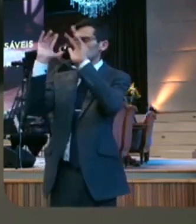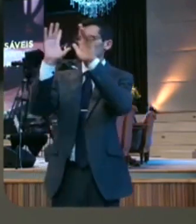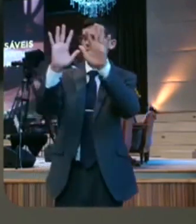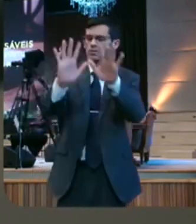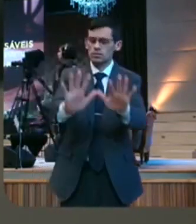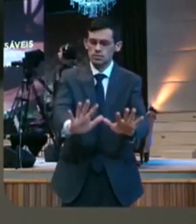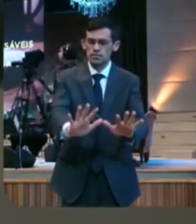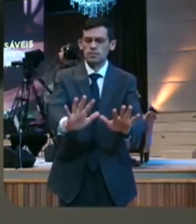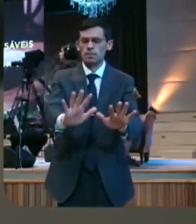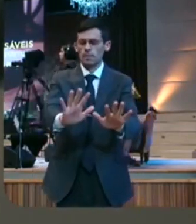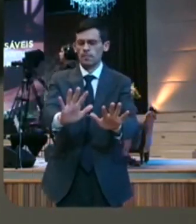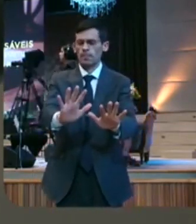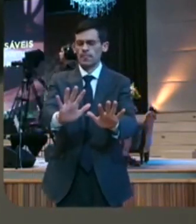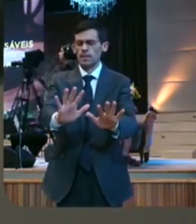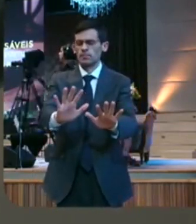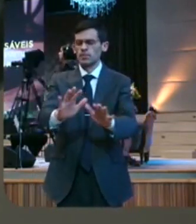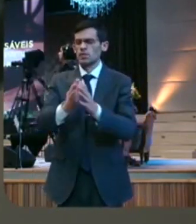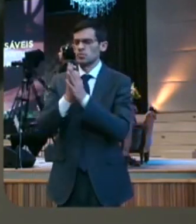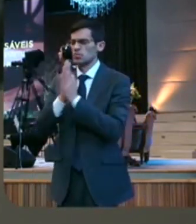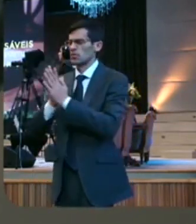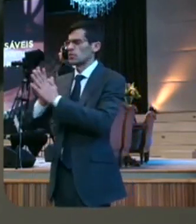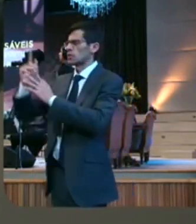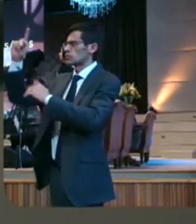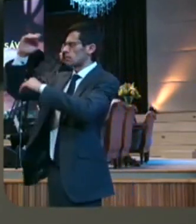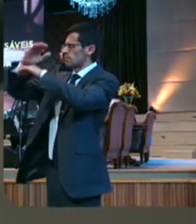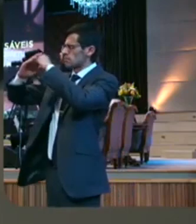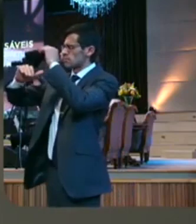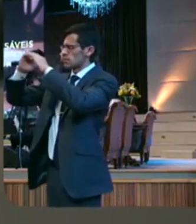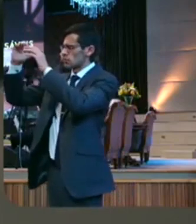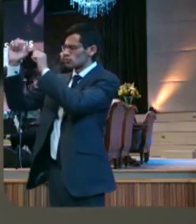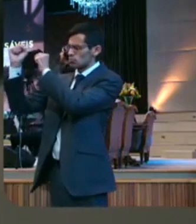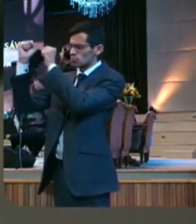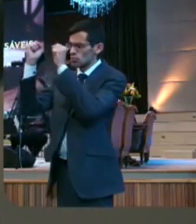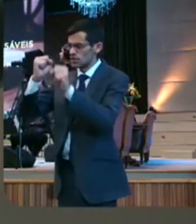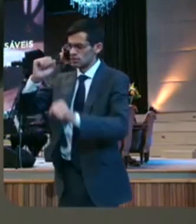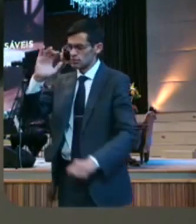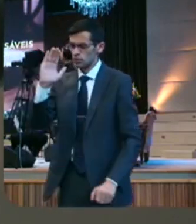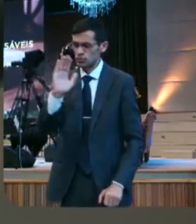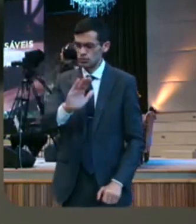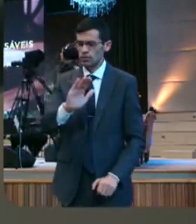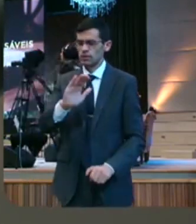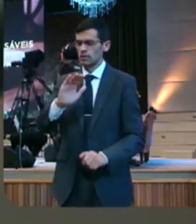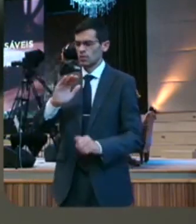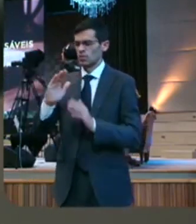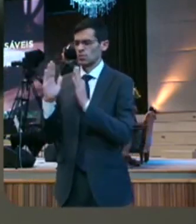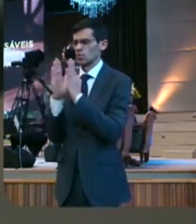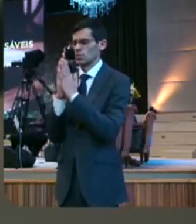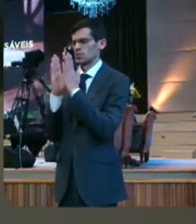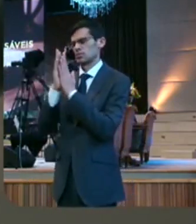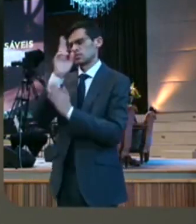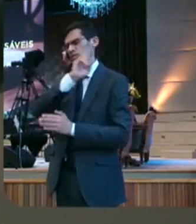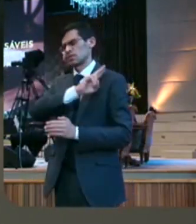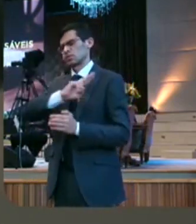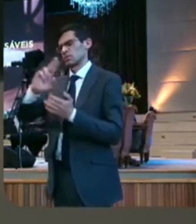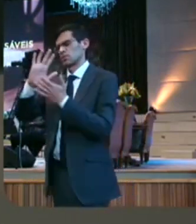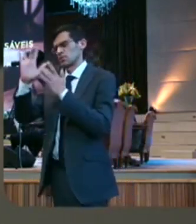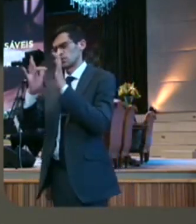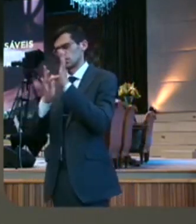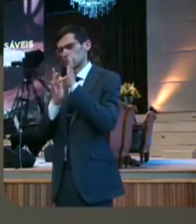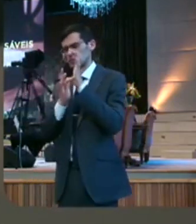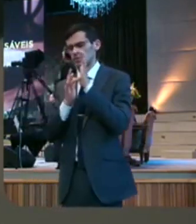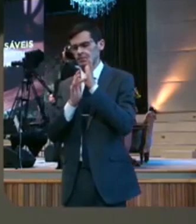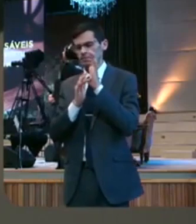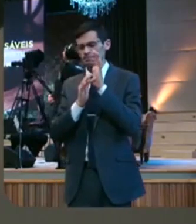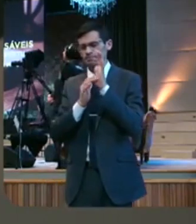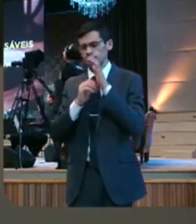abençoa, Senhor, põe a tua mão de poder. É aquilo que oramos em nome de